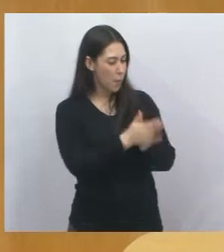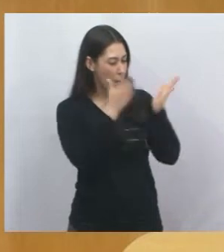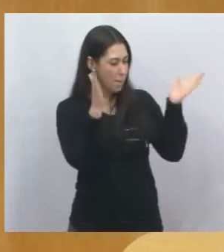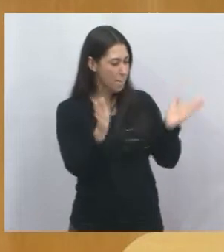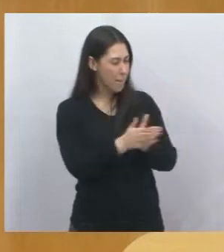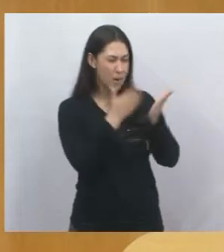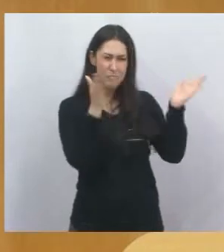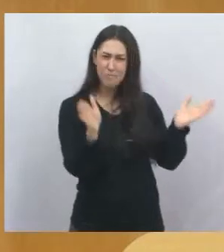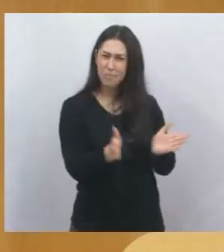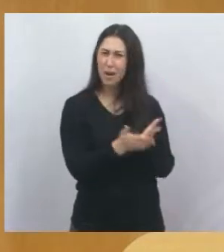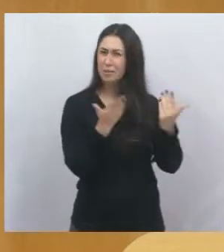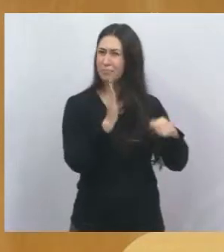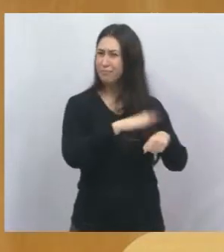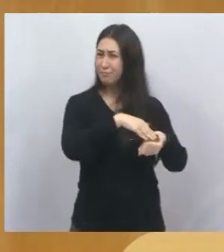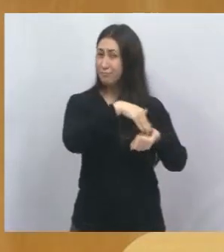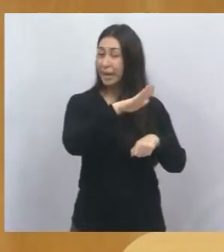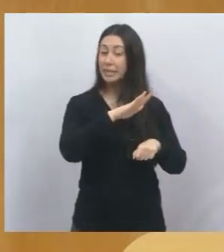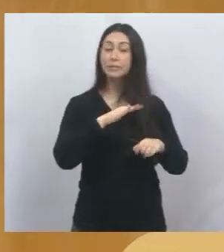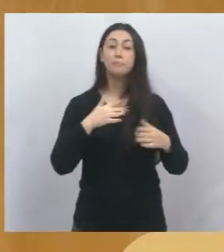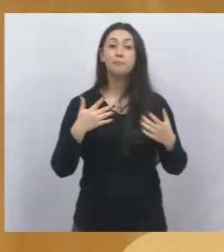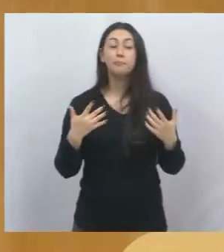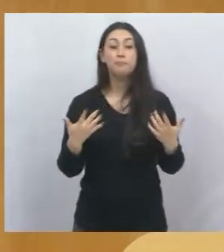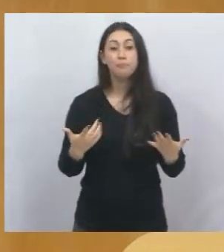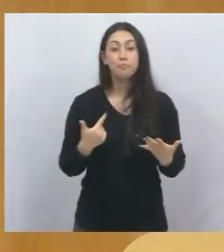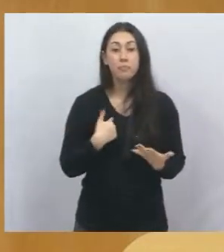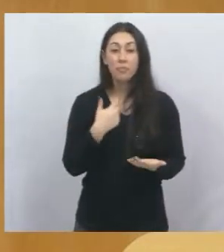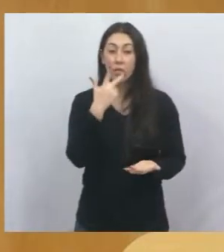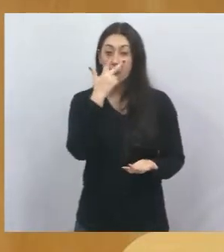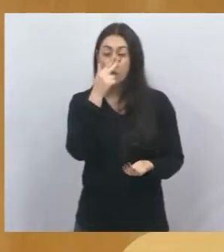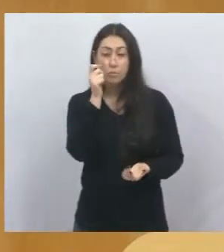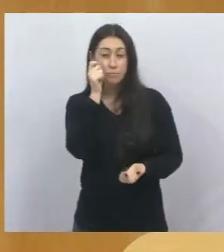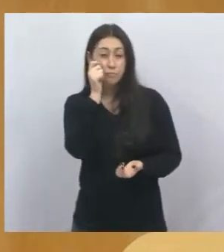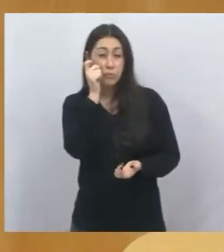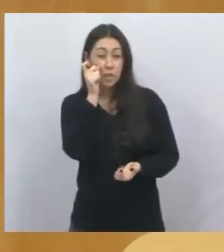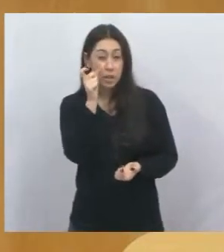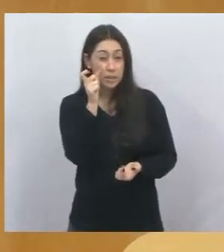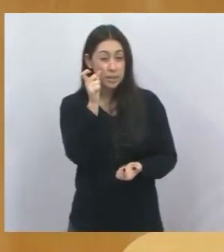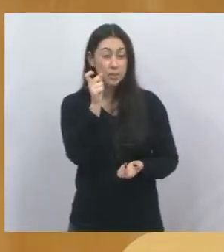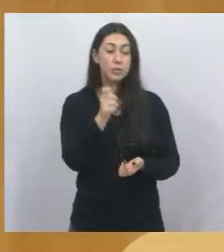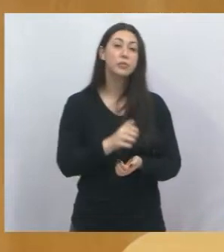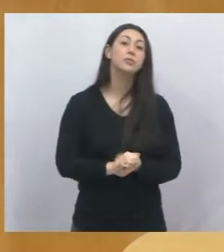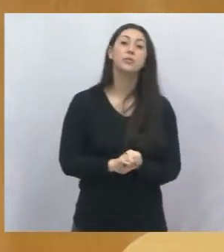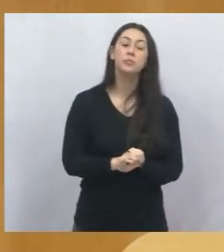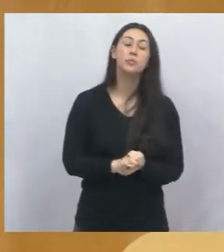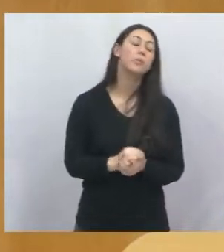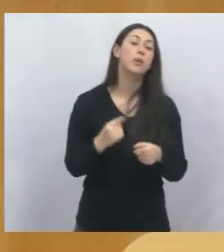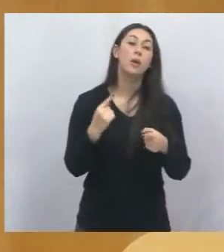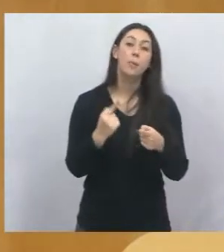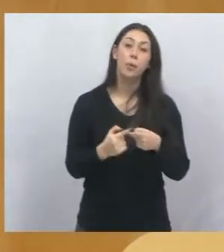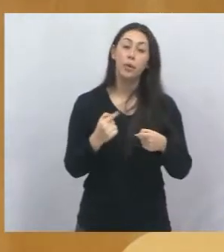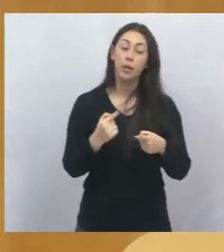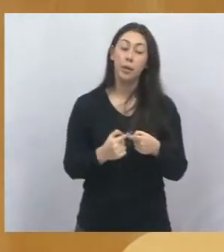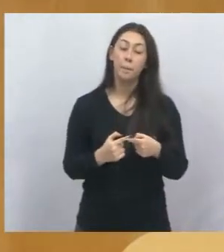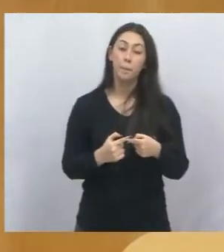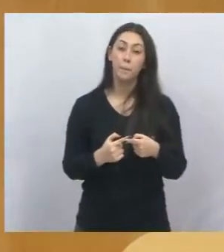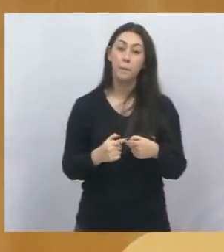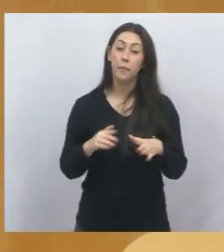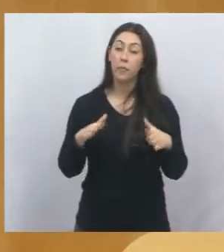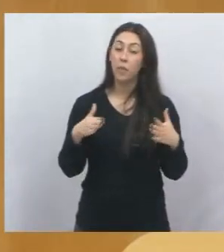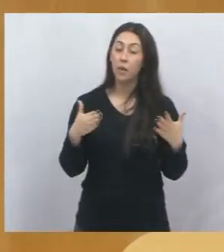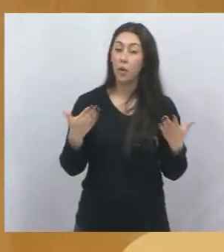população fica mais pobre. E aí eu acho tão interessante, seu Jorge, porque quando foi